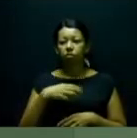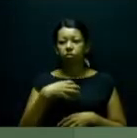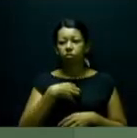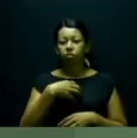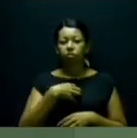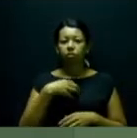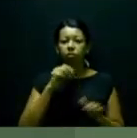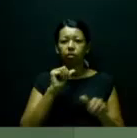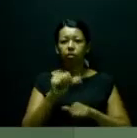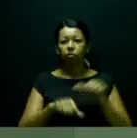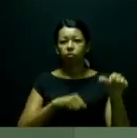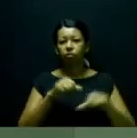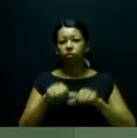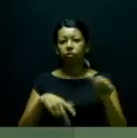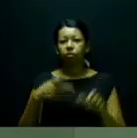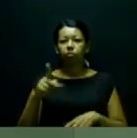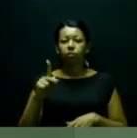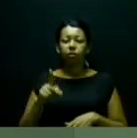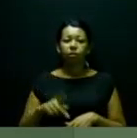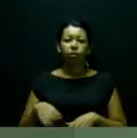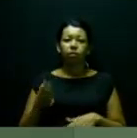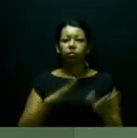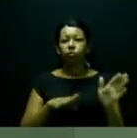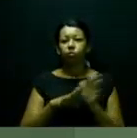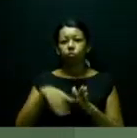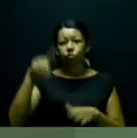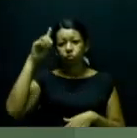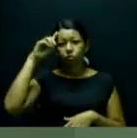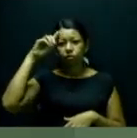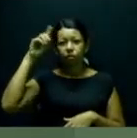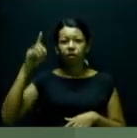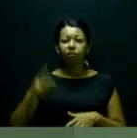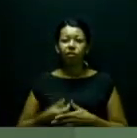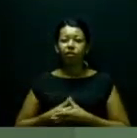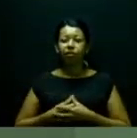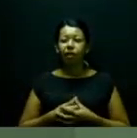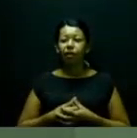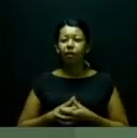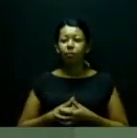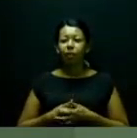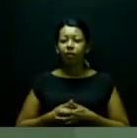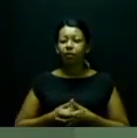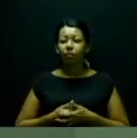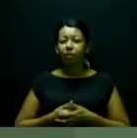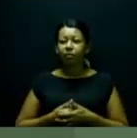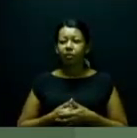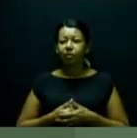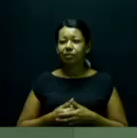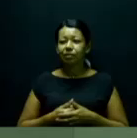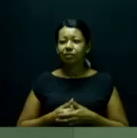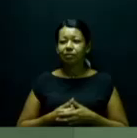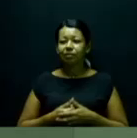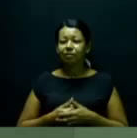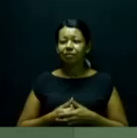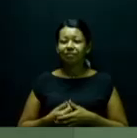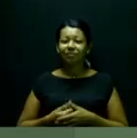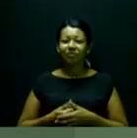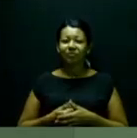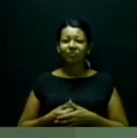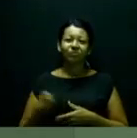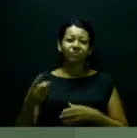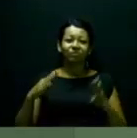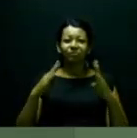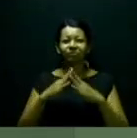forma da mudança para o período integral. Naquela oportunidade, as pessoas, os pais, professores que vieram aqui a esta casa,